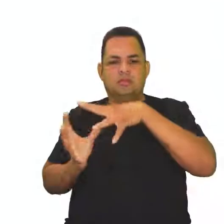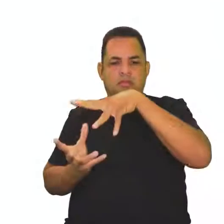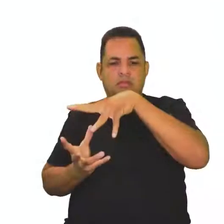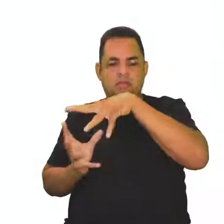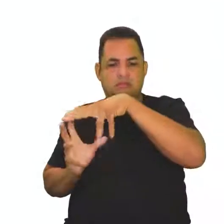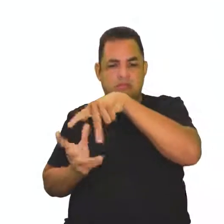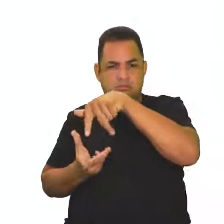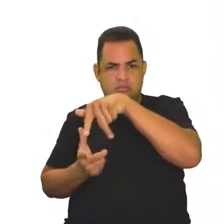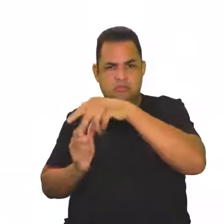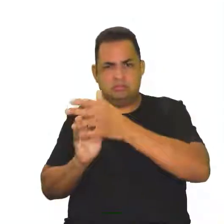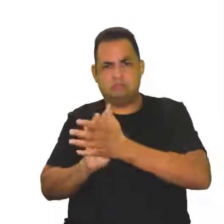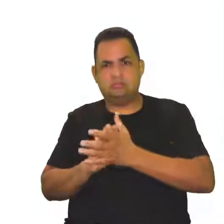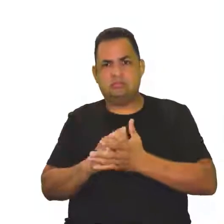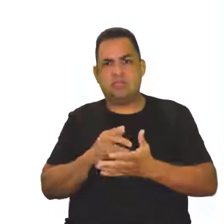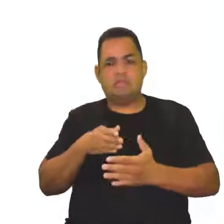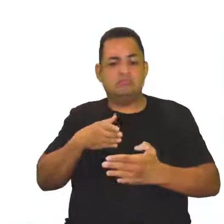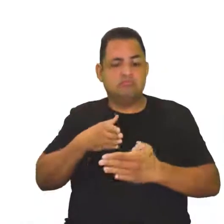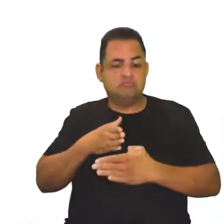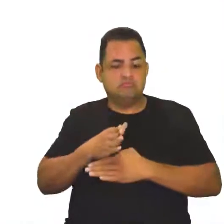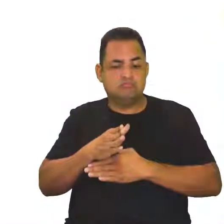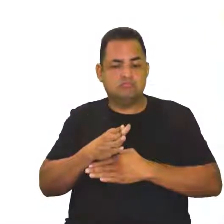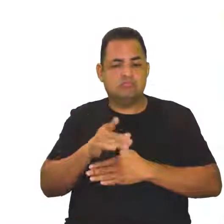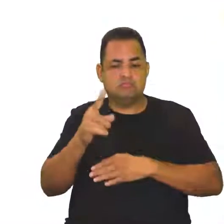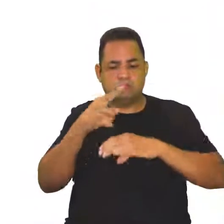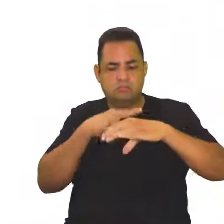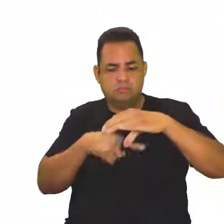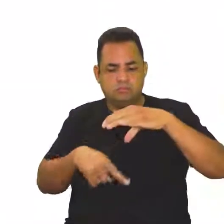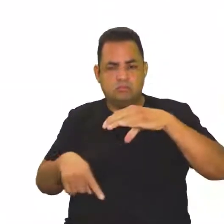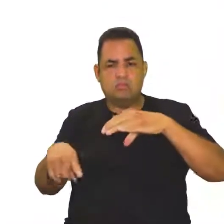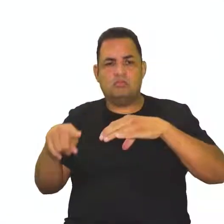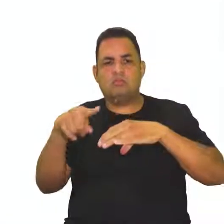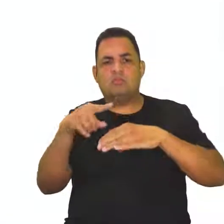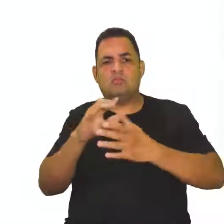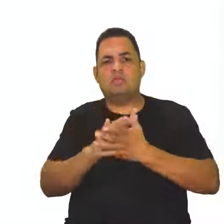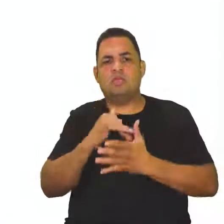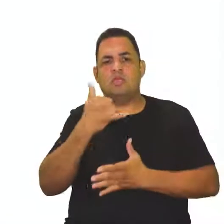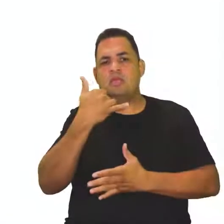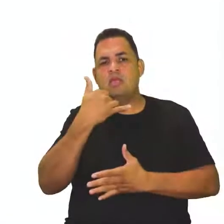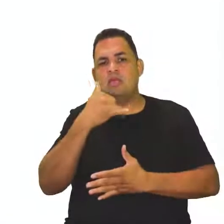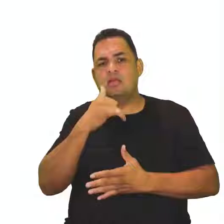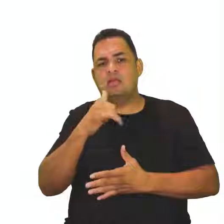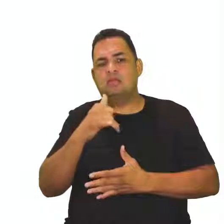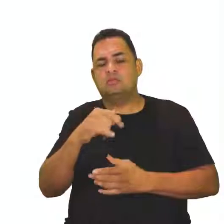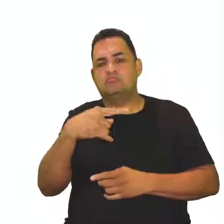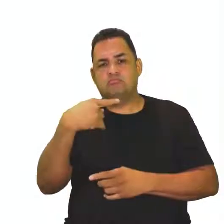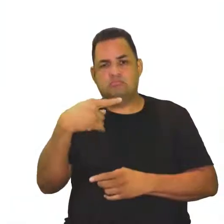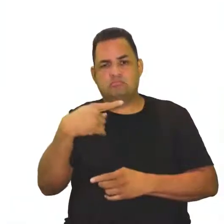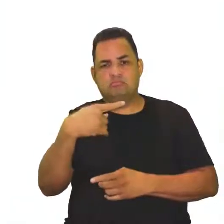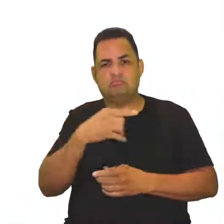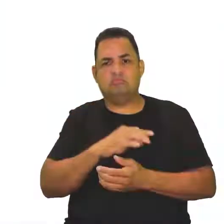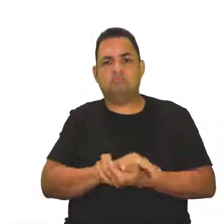A Terra é um grande condutor esférico, eletrizado negativamente